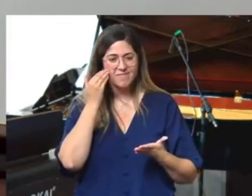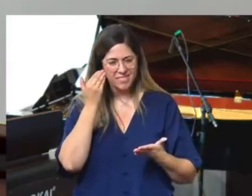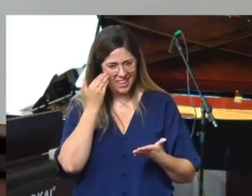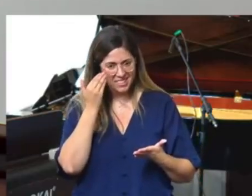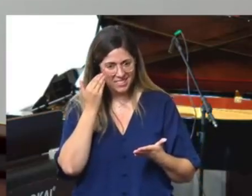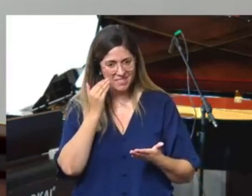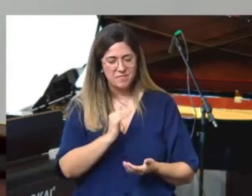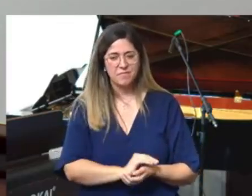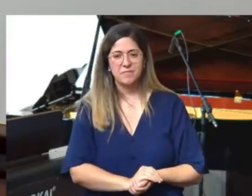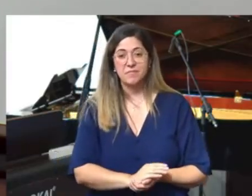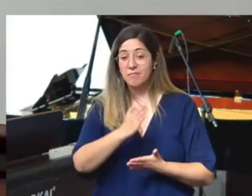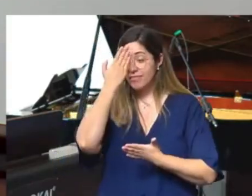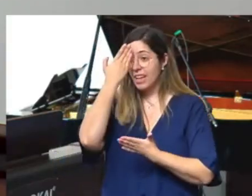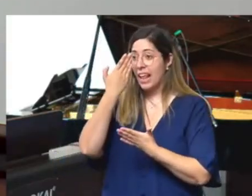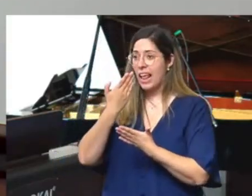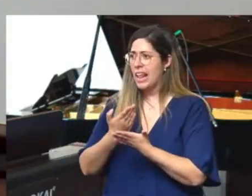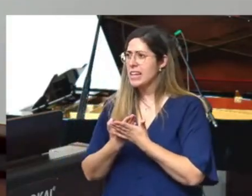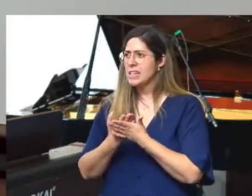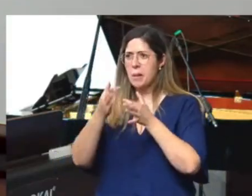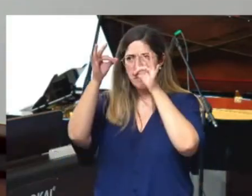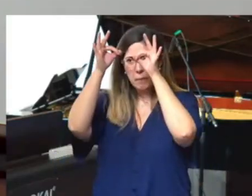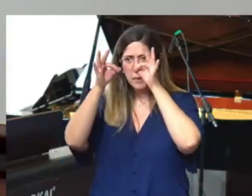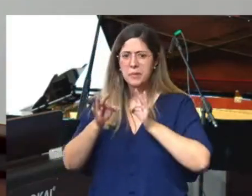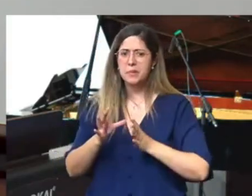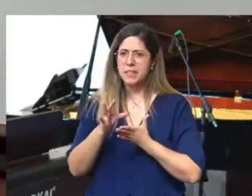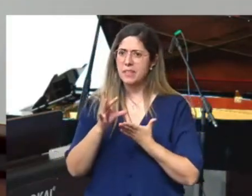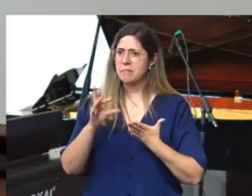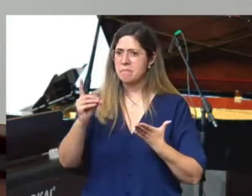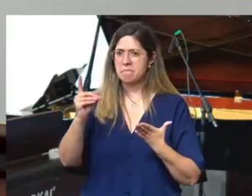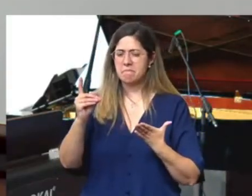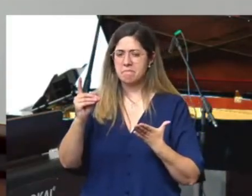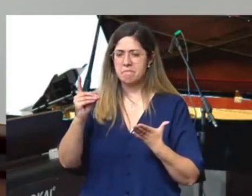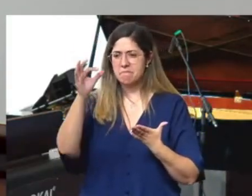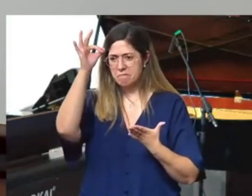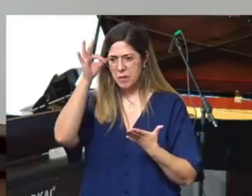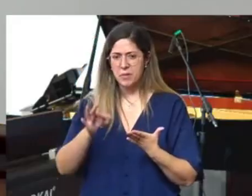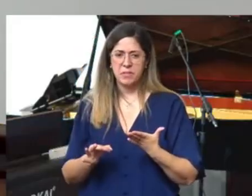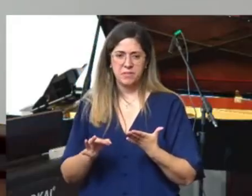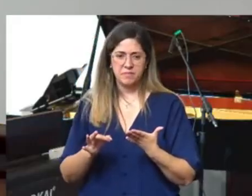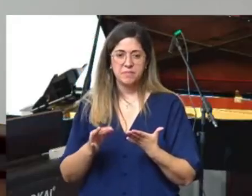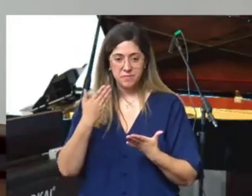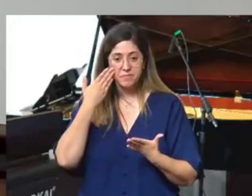Bíblia. Nós cremos que ela é inerrante e infalível.